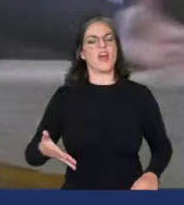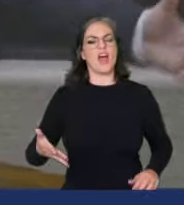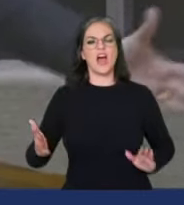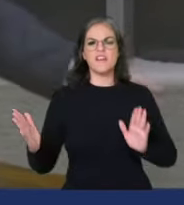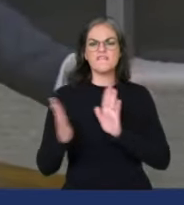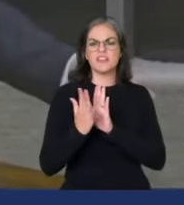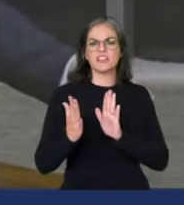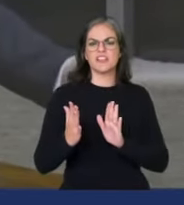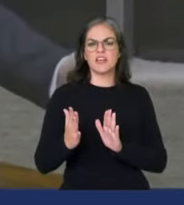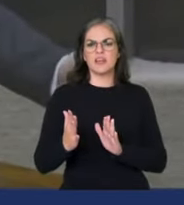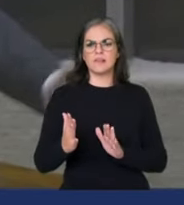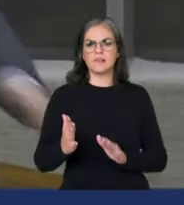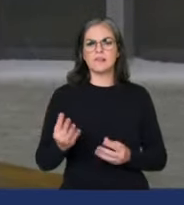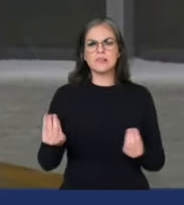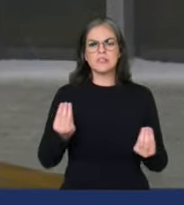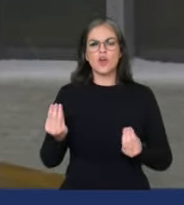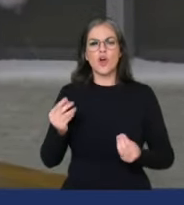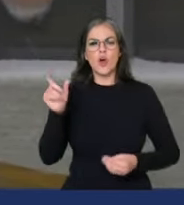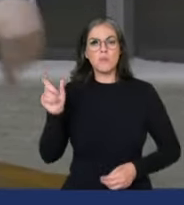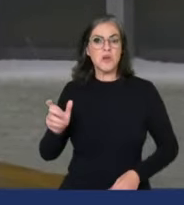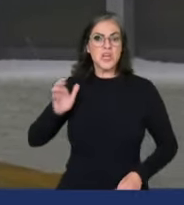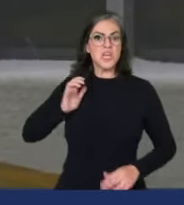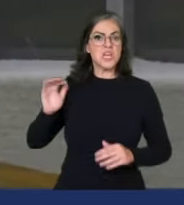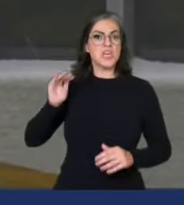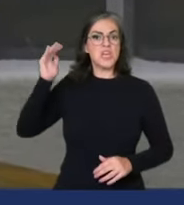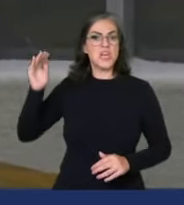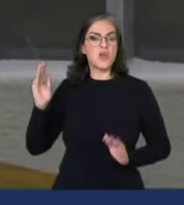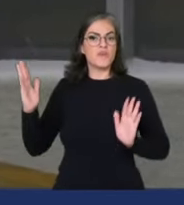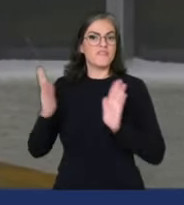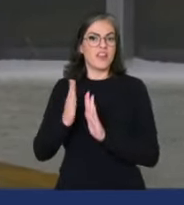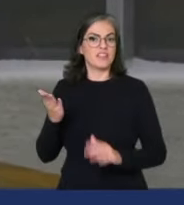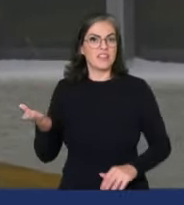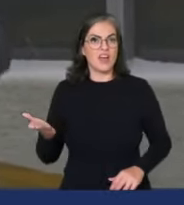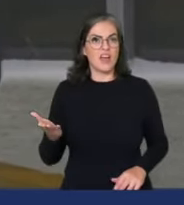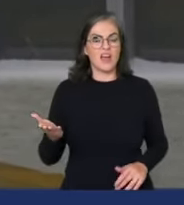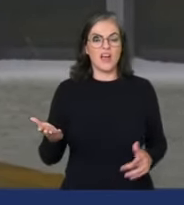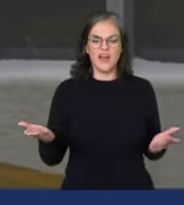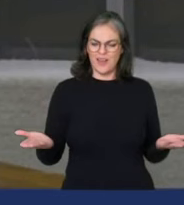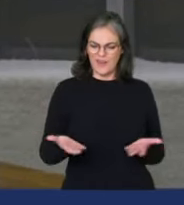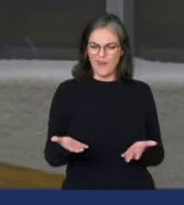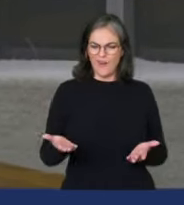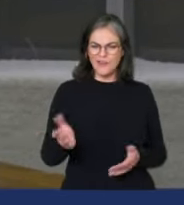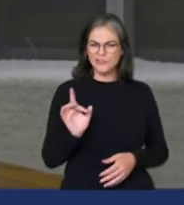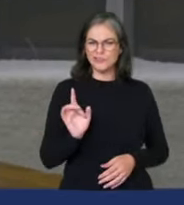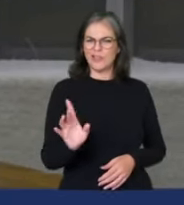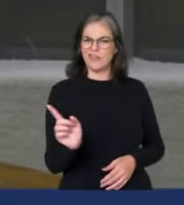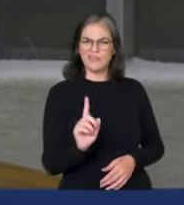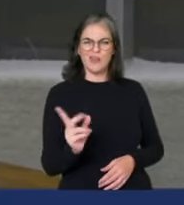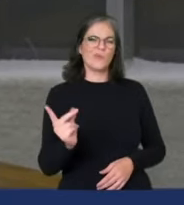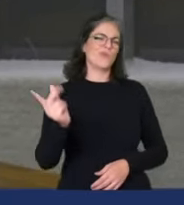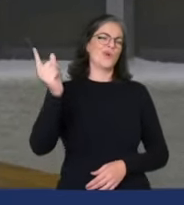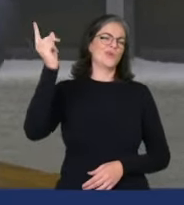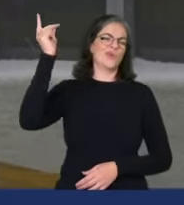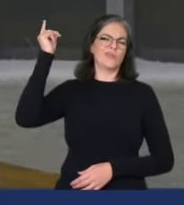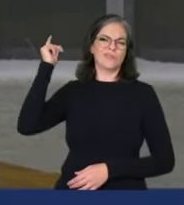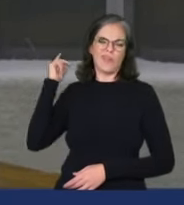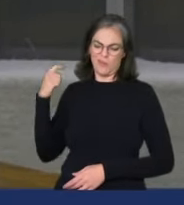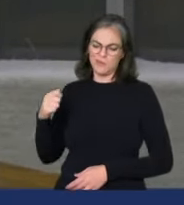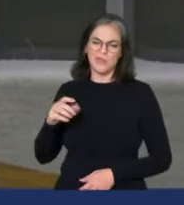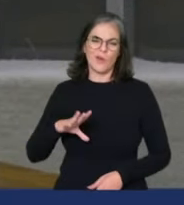peitar banqueiro. Que é o que falta nesse país, não é de hoje não, faz muito tempo. Coragem para peitar quem